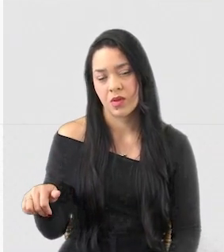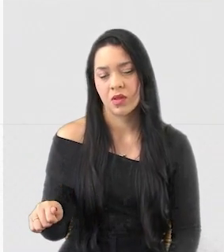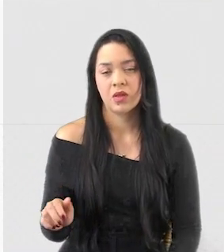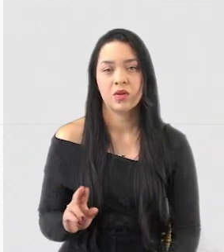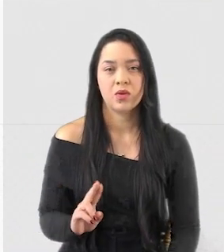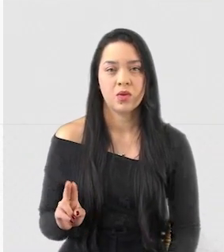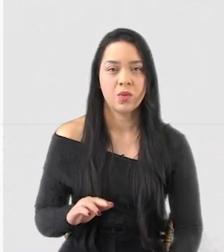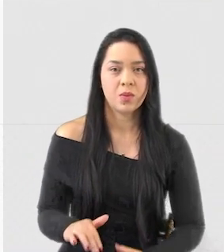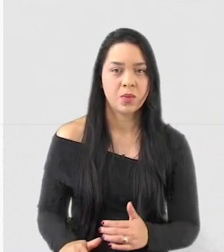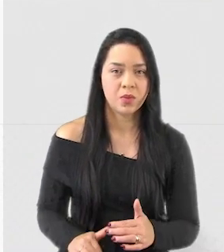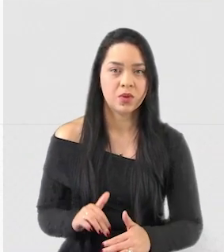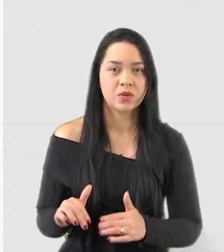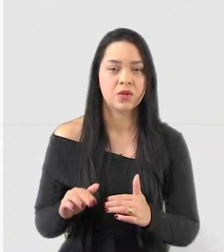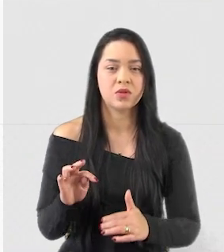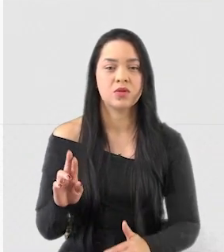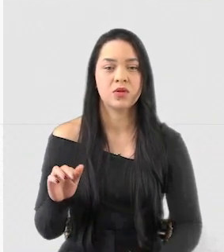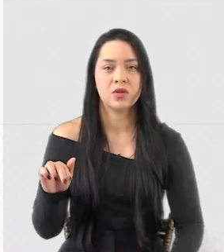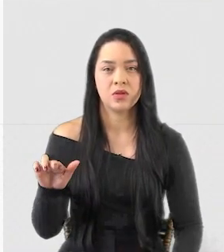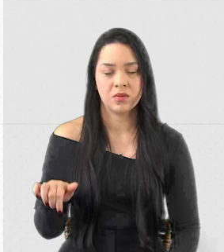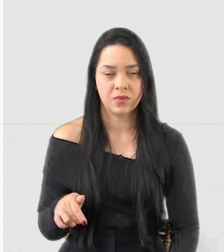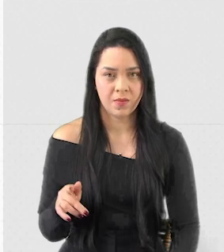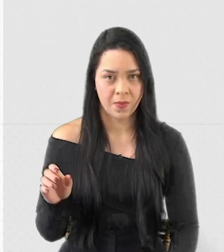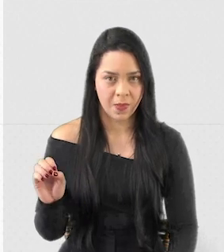chama de processo de transcrição.